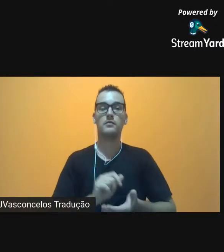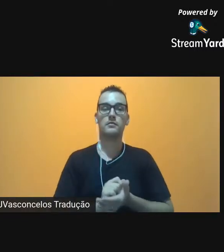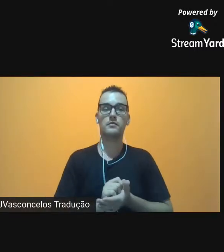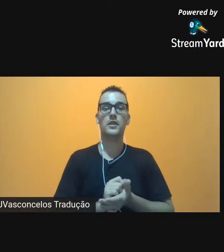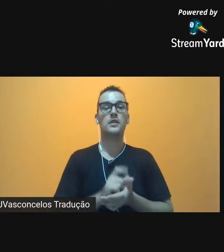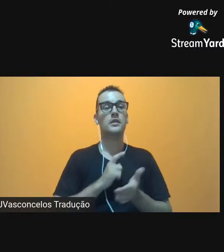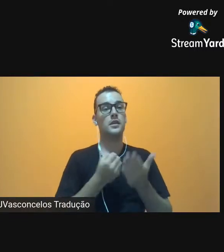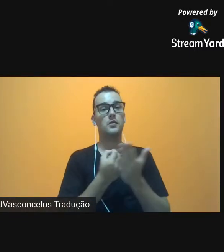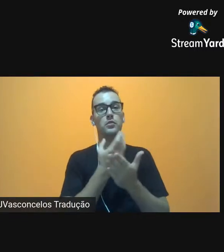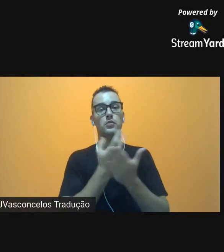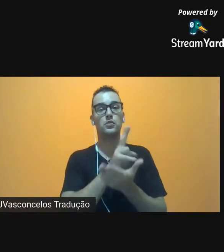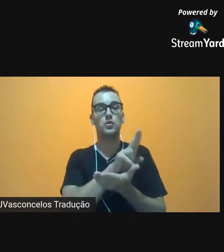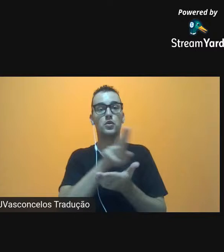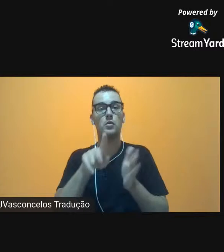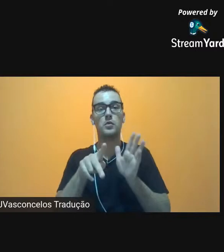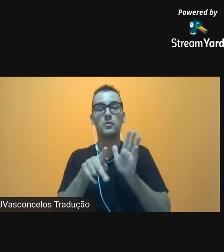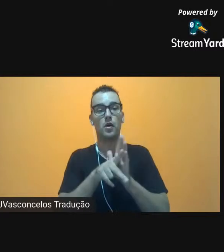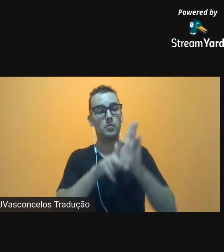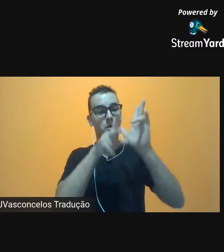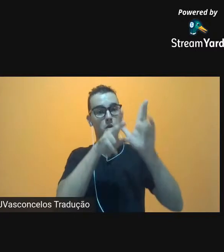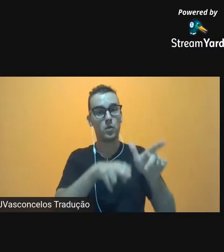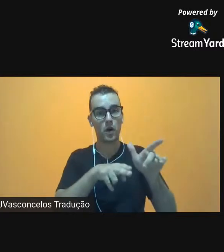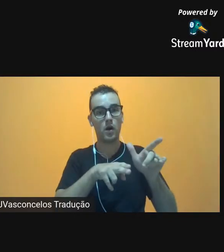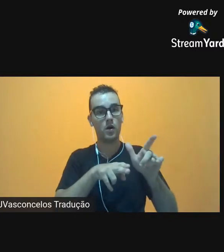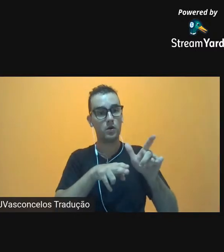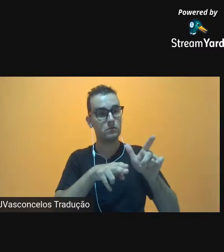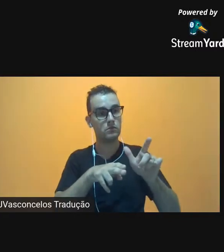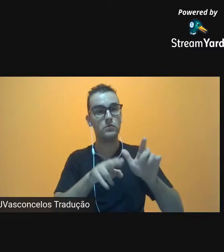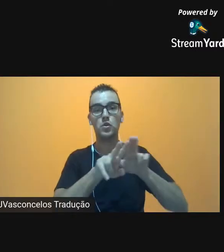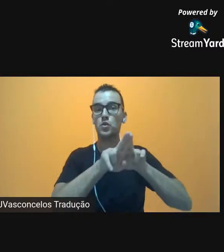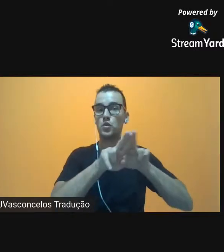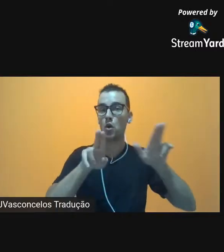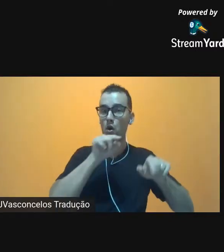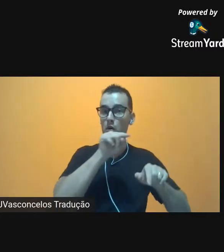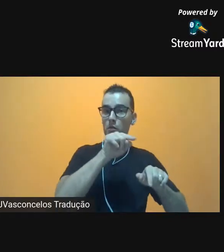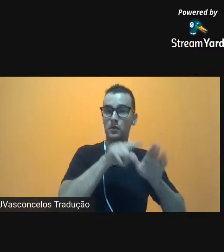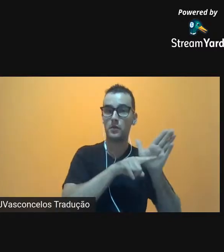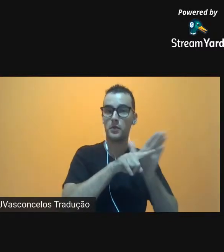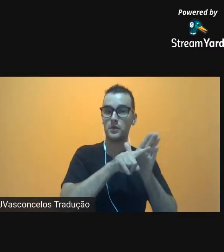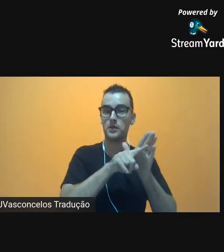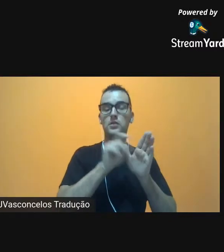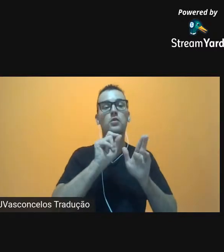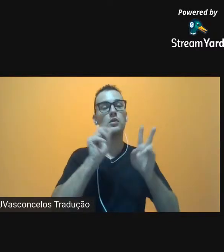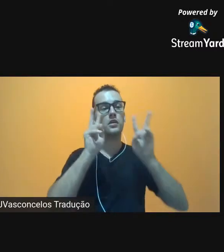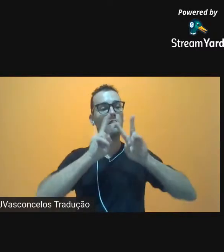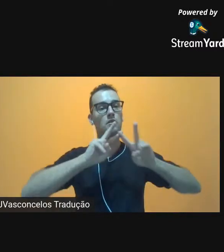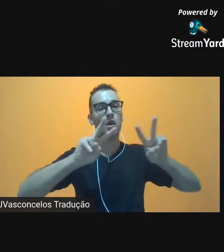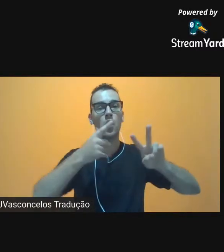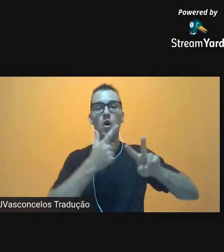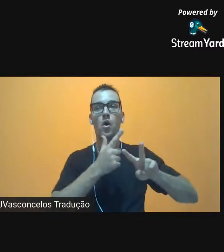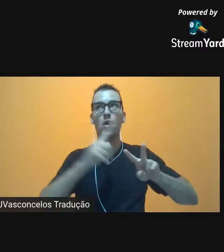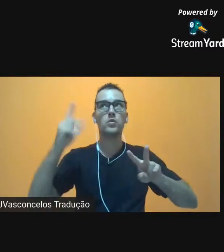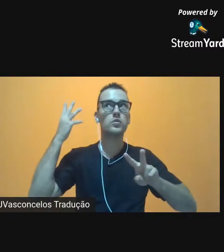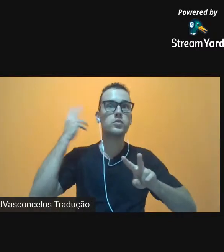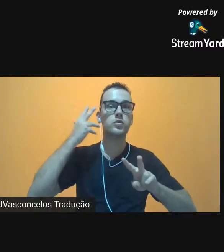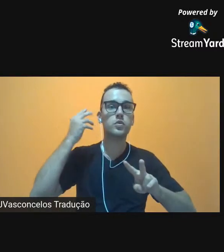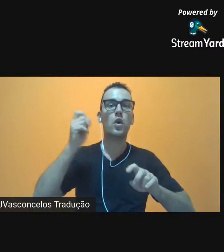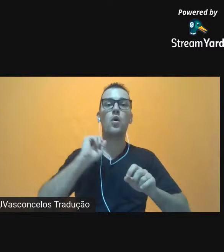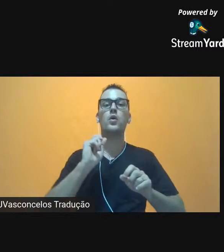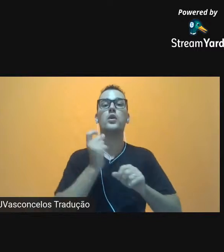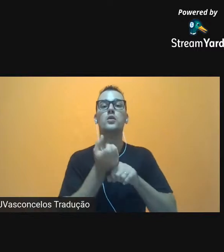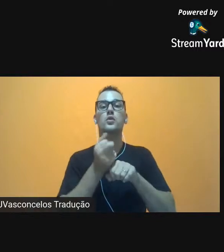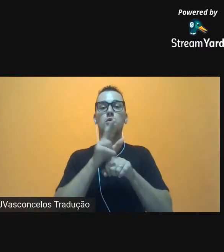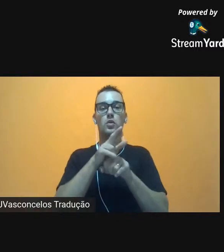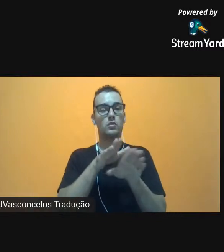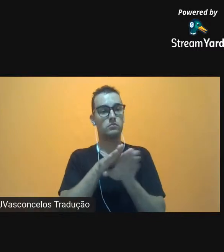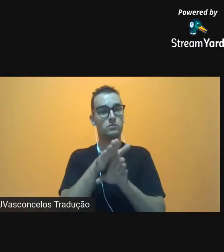nome e identidade visual da pesquisa, Vendo com Outros Olhos. O trabalho foi orientado pela professora e doutora Neuza Regiane Willy